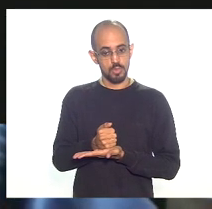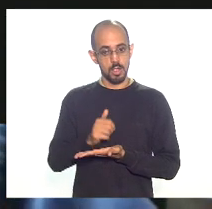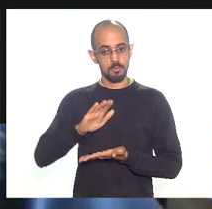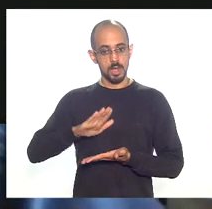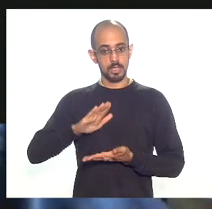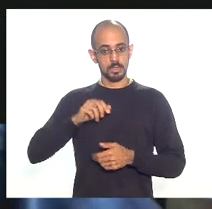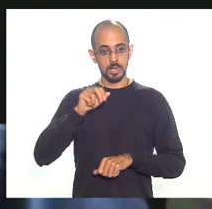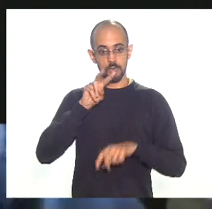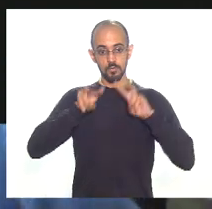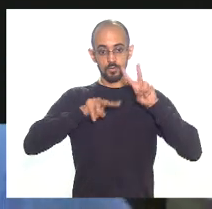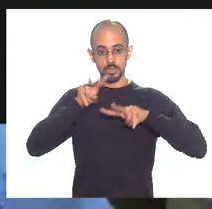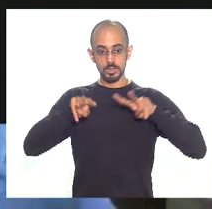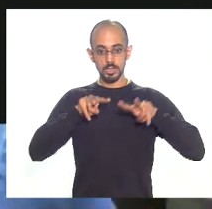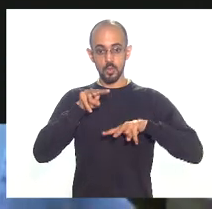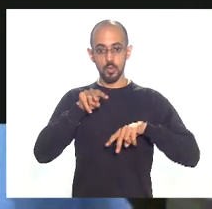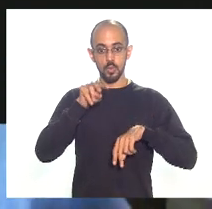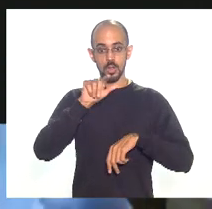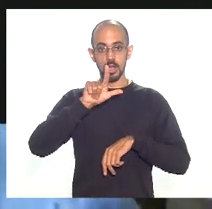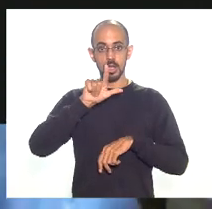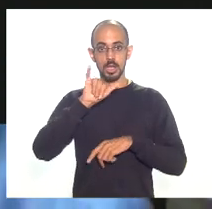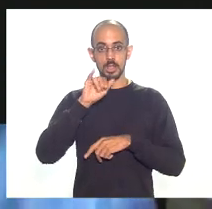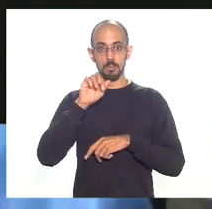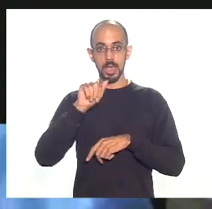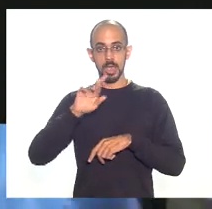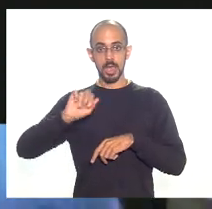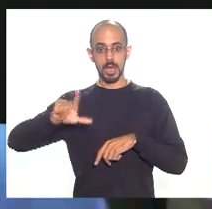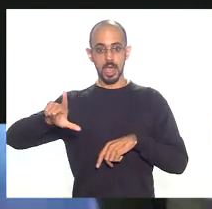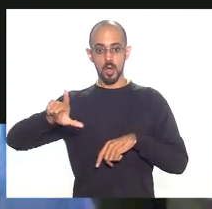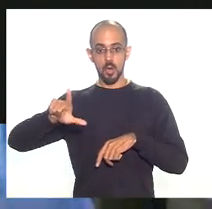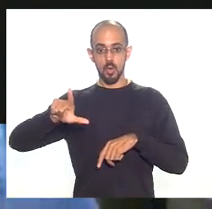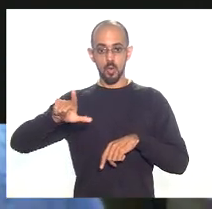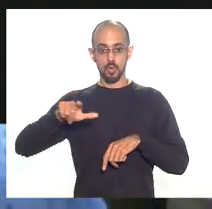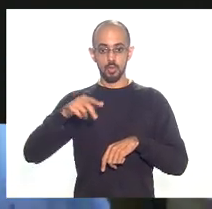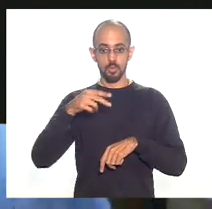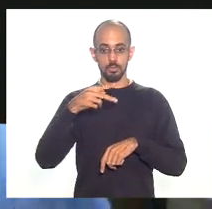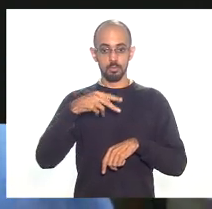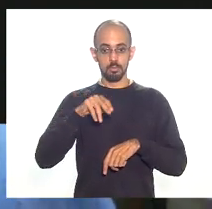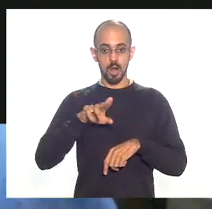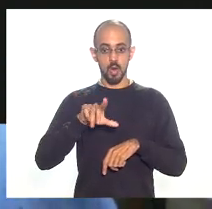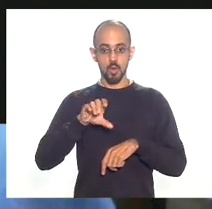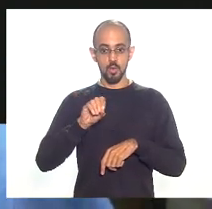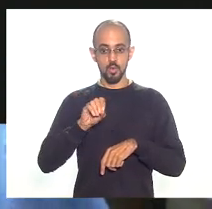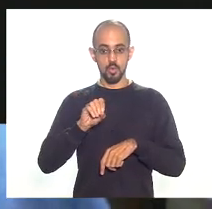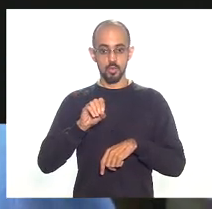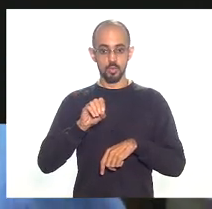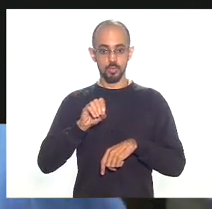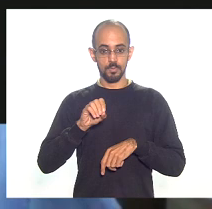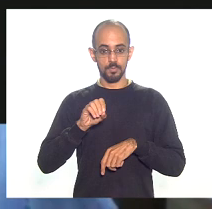do senhor Paulo Guedes o tesouro nacional